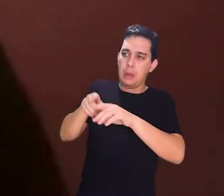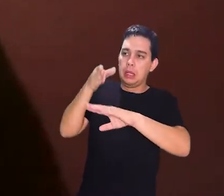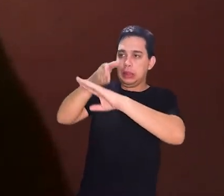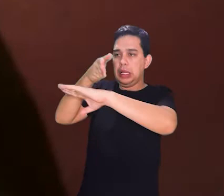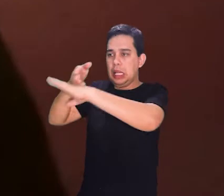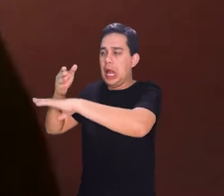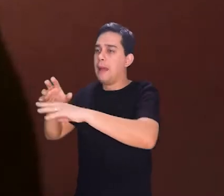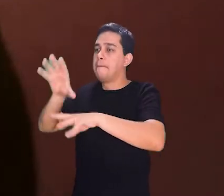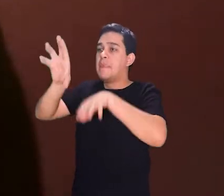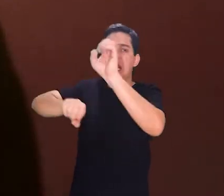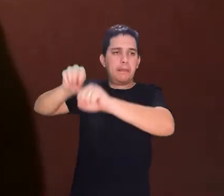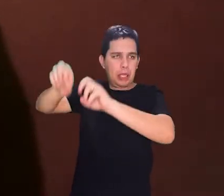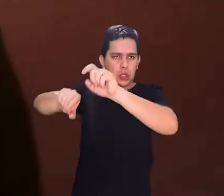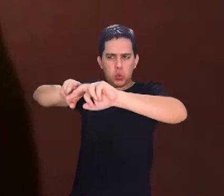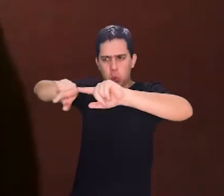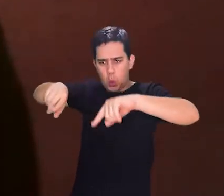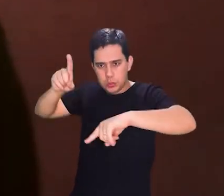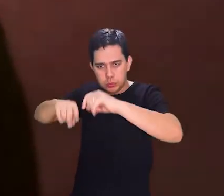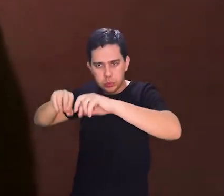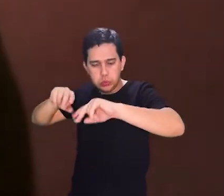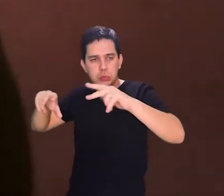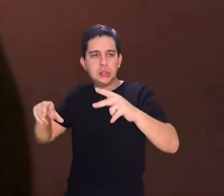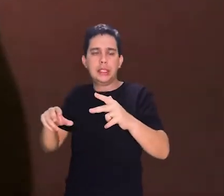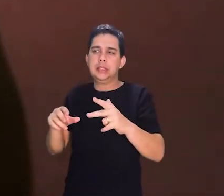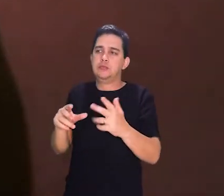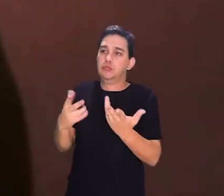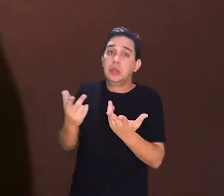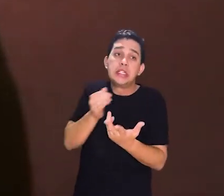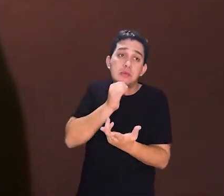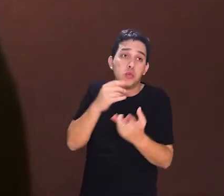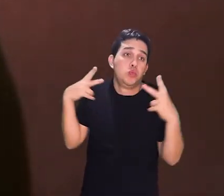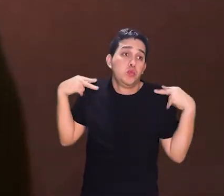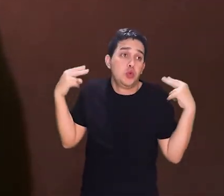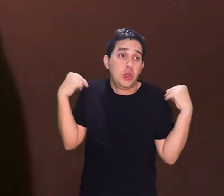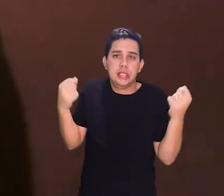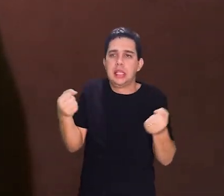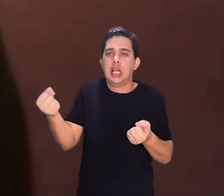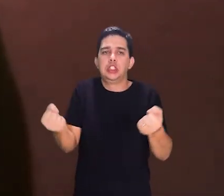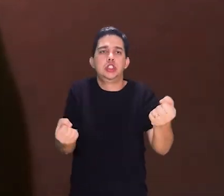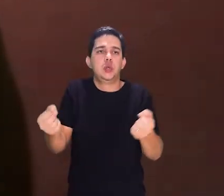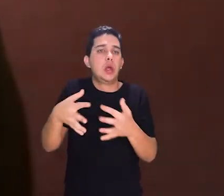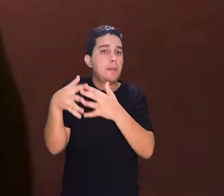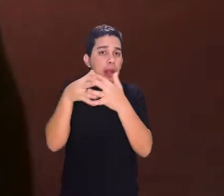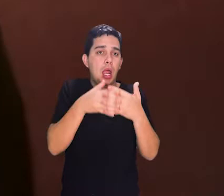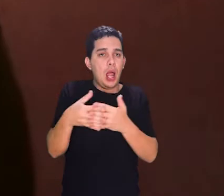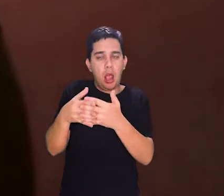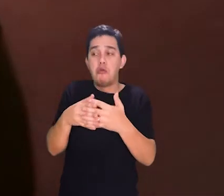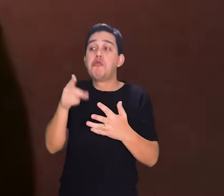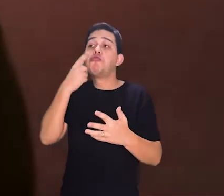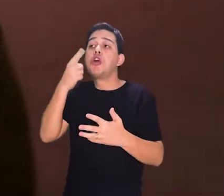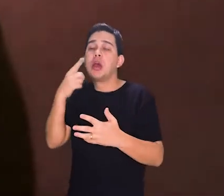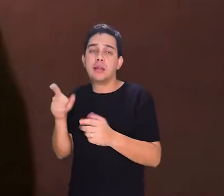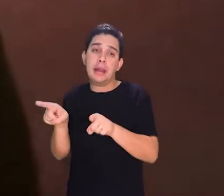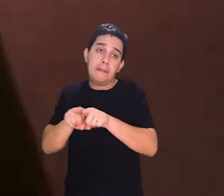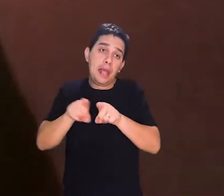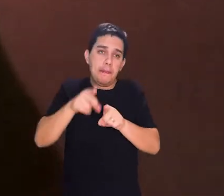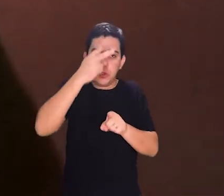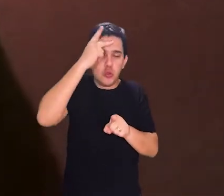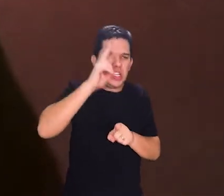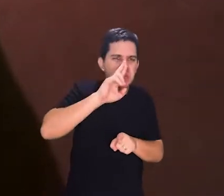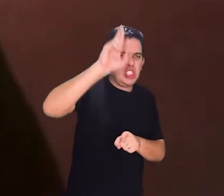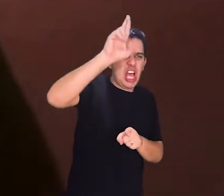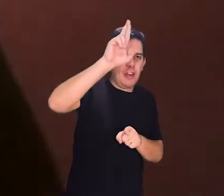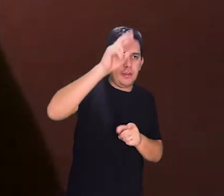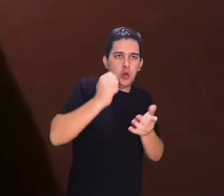reunir elementos dos motoristas, né, dos donos das carretas, e a partir